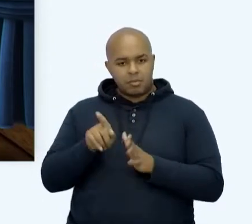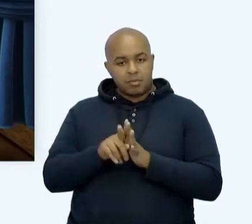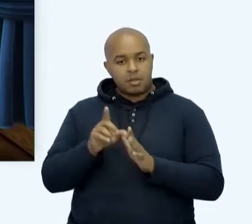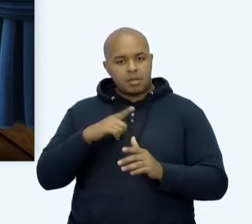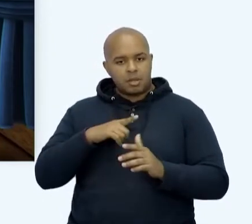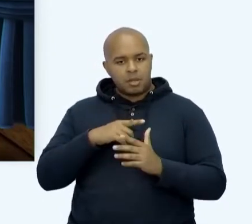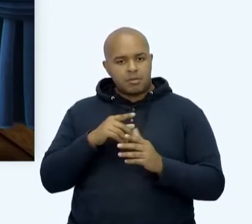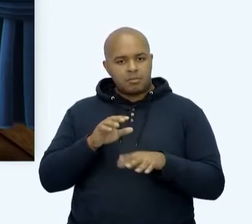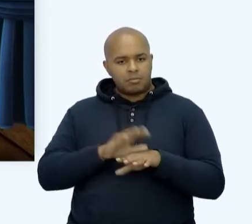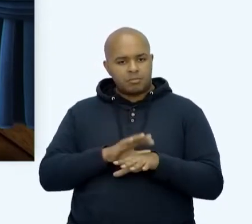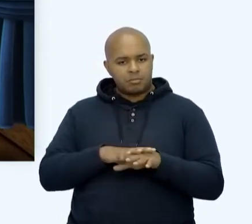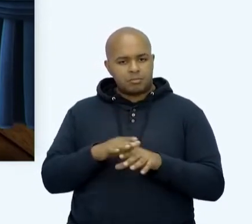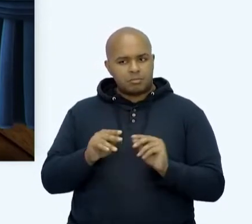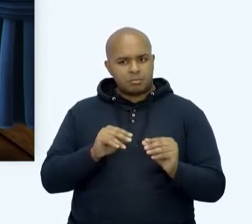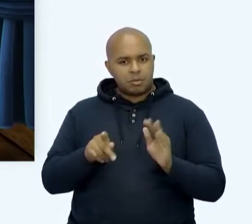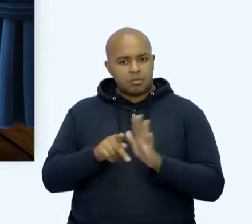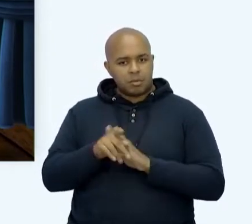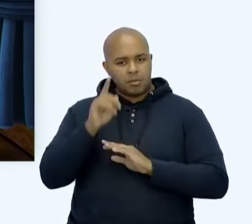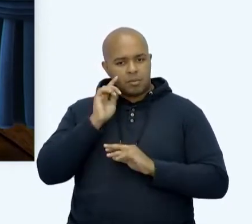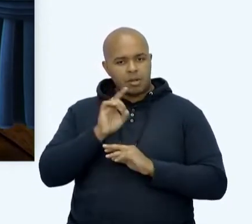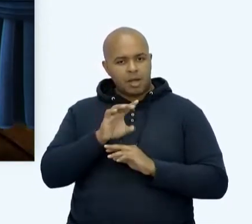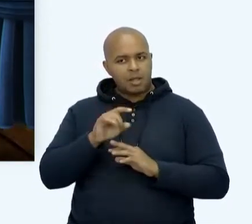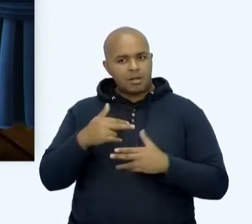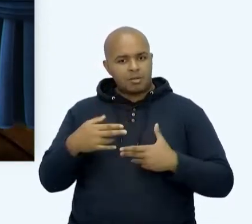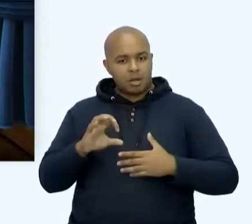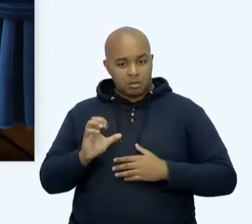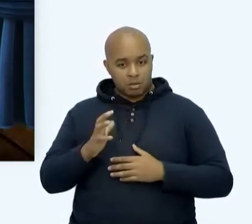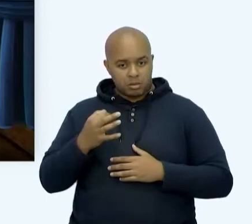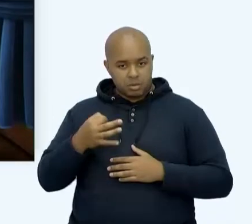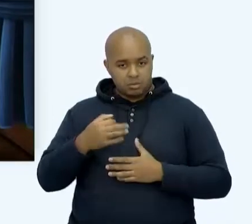possuem as propriedades desejadas para cada caso.